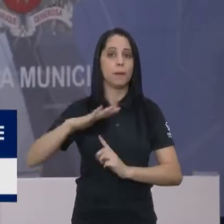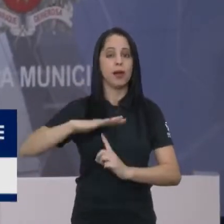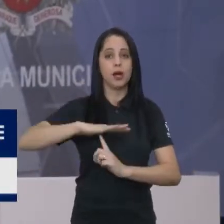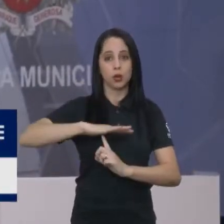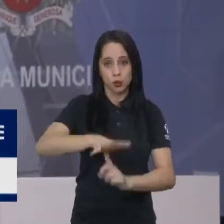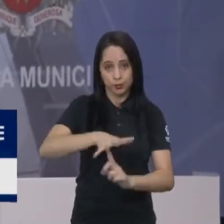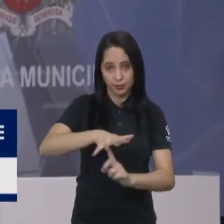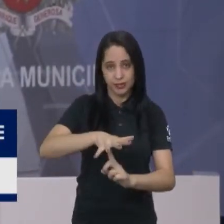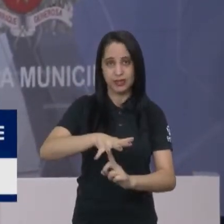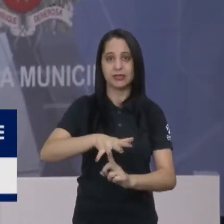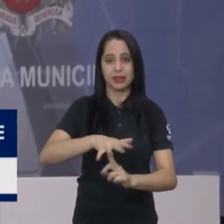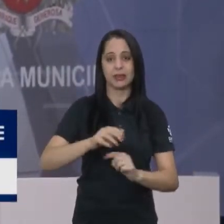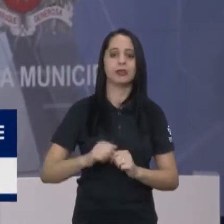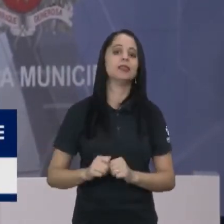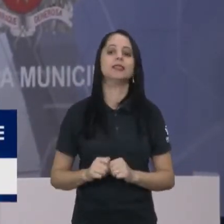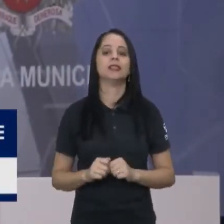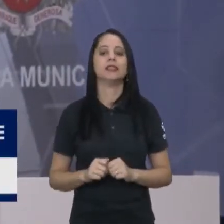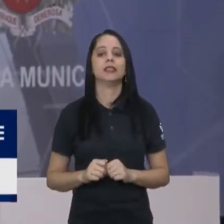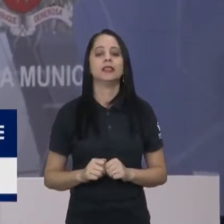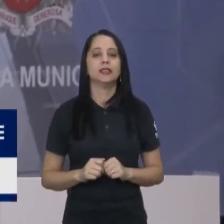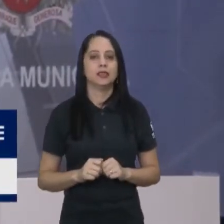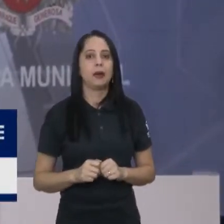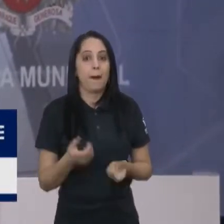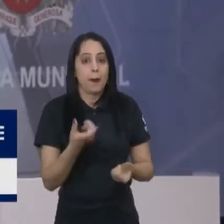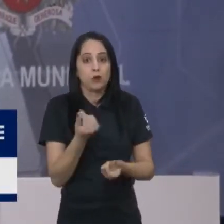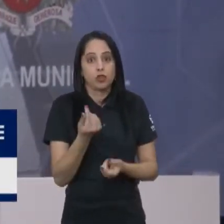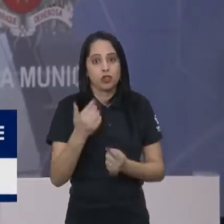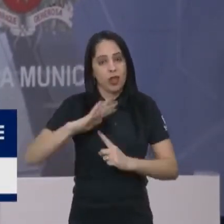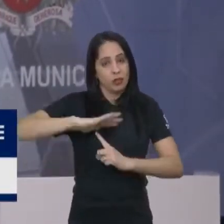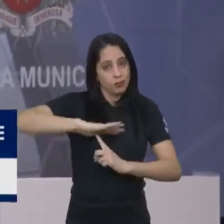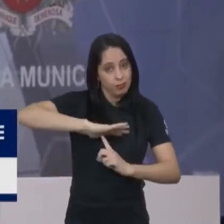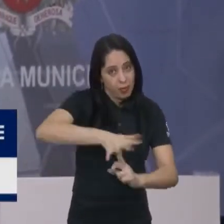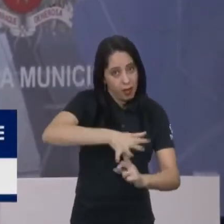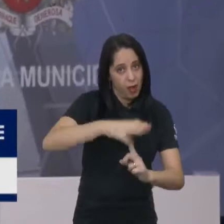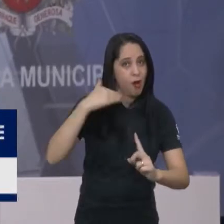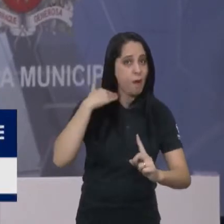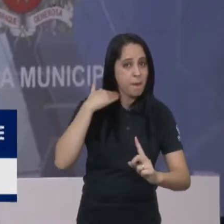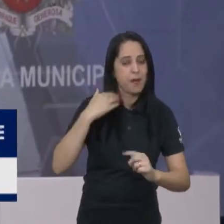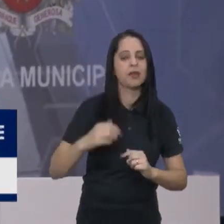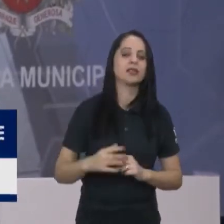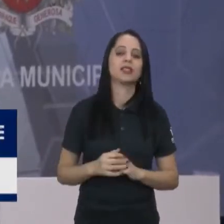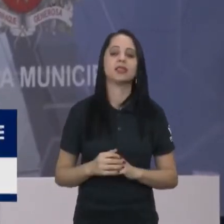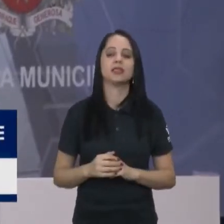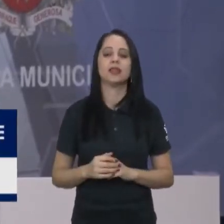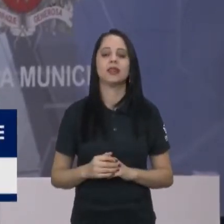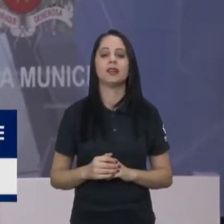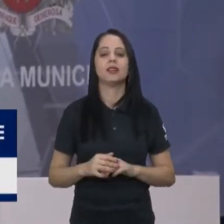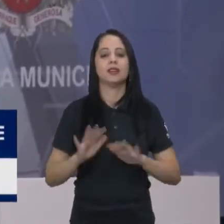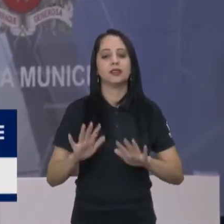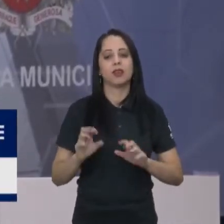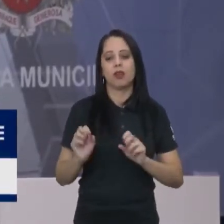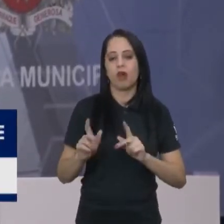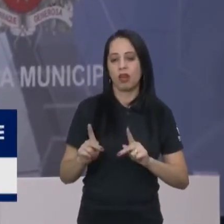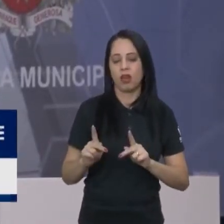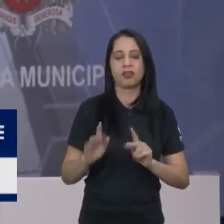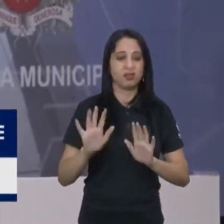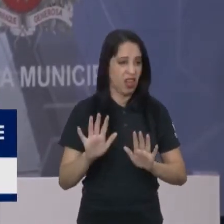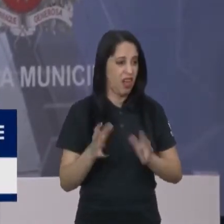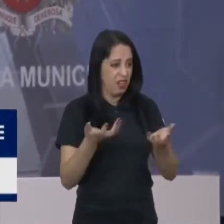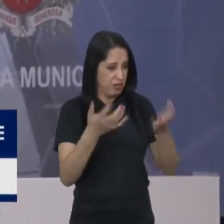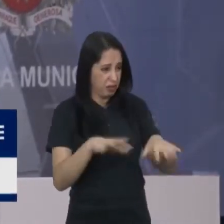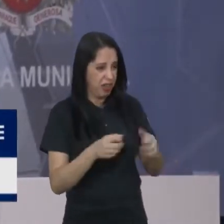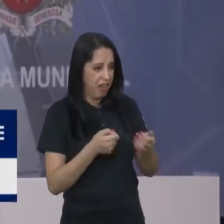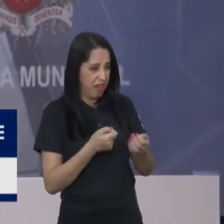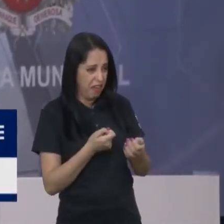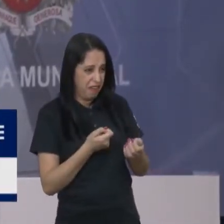poder da prefeitura, eu ameaçava do outro tempo, eu travei o zoneamento para evitar de ter especulação imobiliária, falando, tá bom, eles não querem vender? Então, não vou vender para